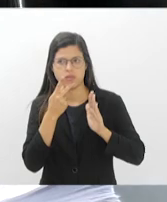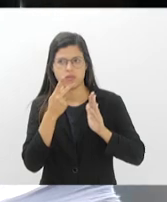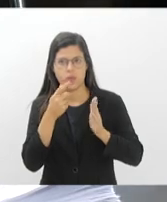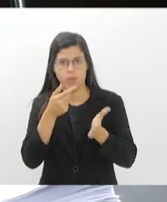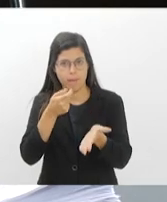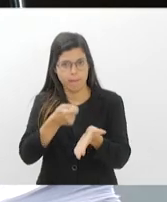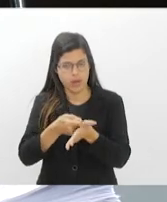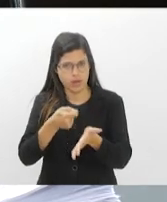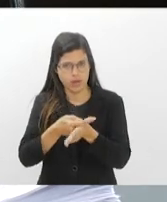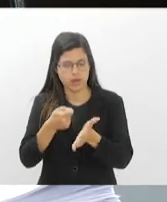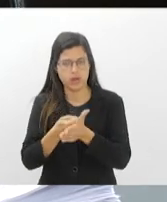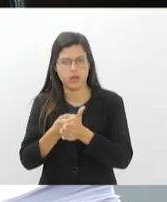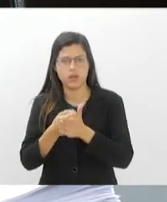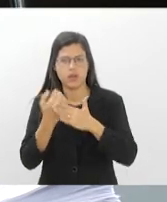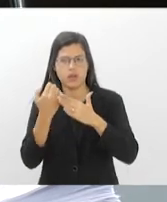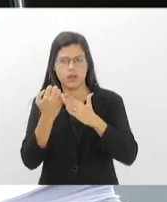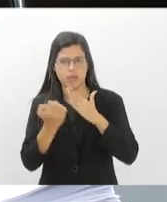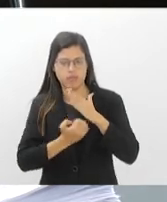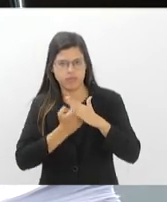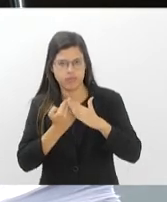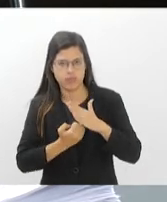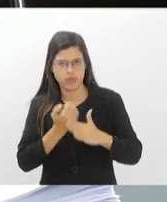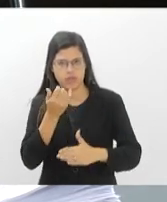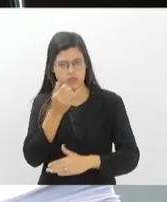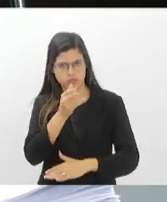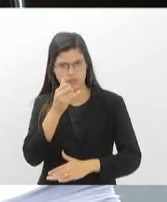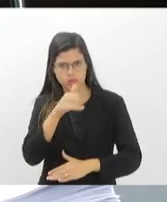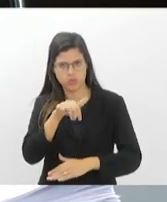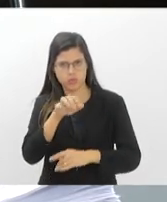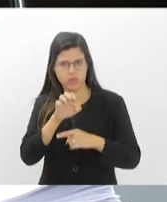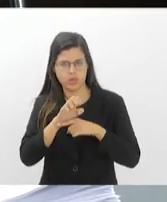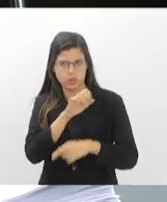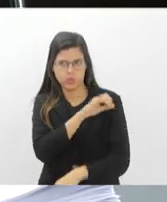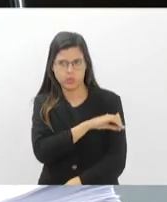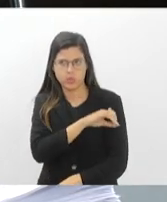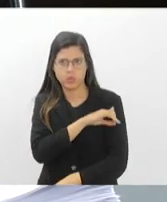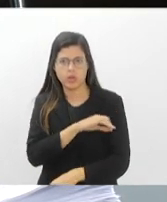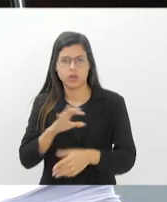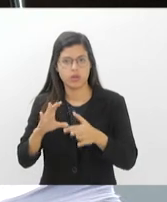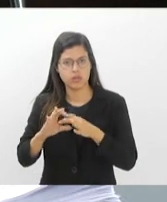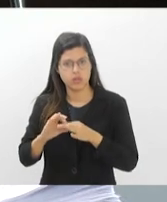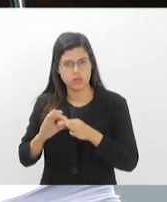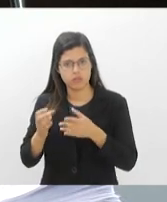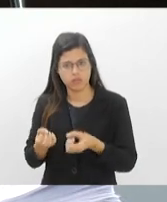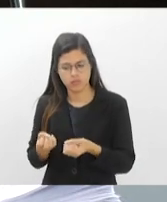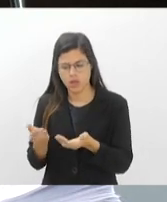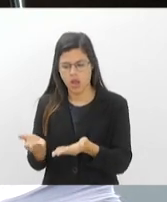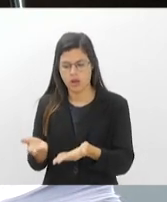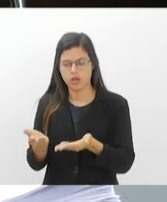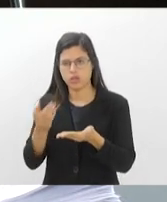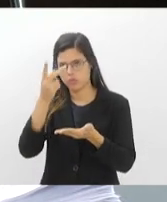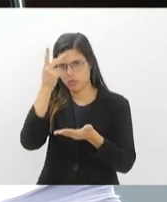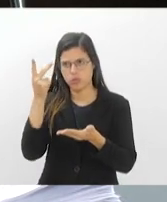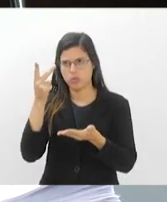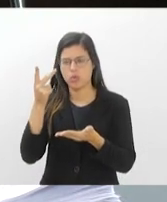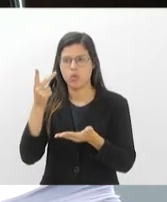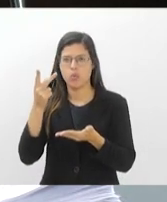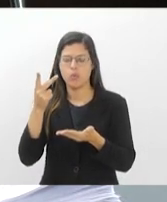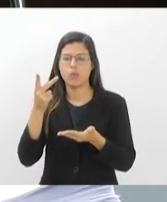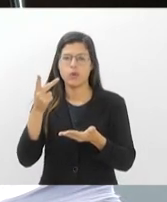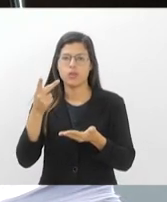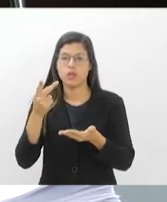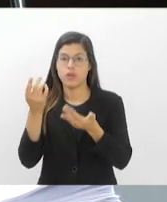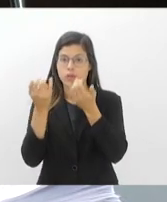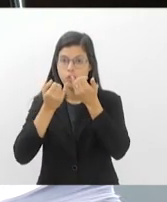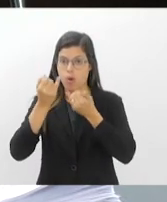as concessionárias de energia elétrica do Estado do Rio de Janeiro a disponibilizarem aos consumidores informações claras